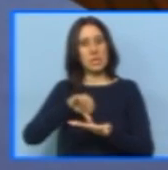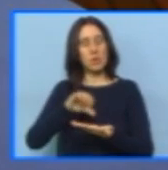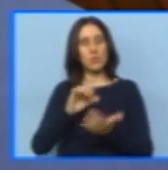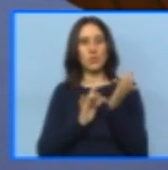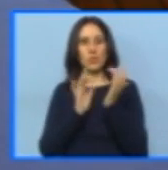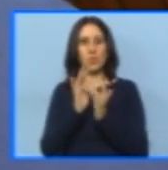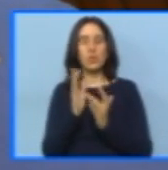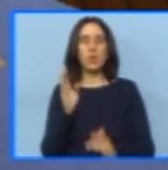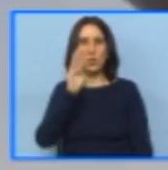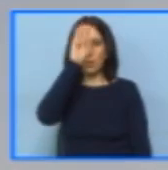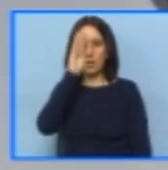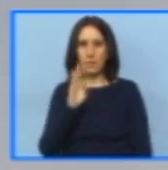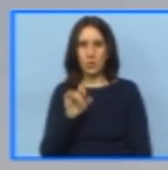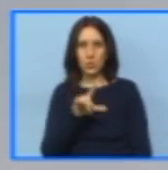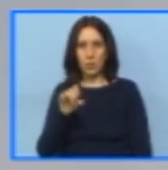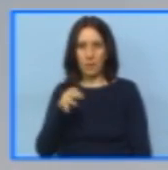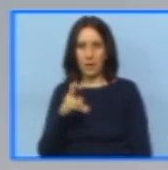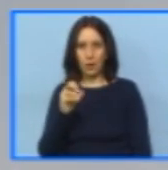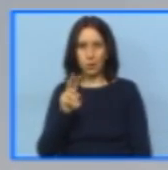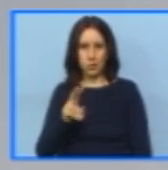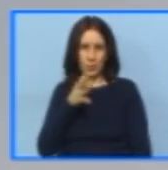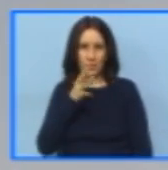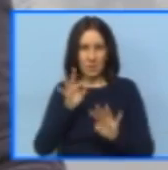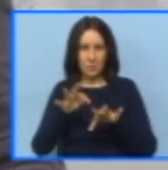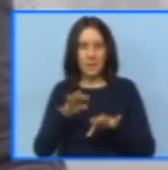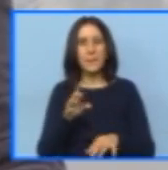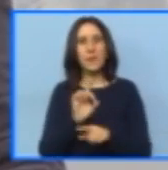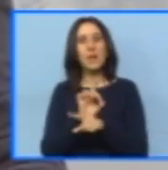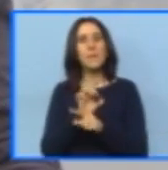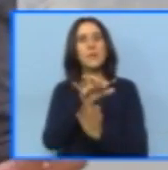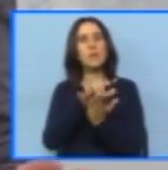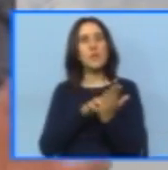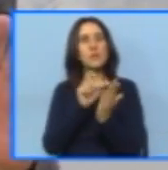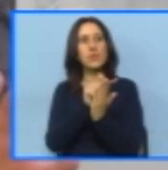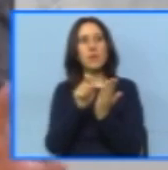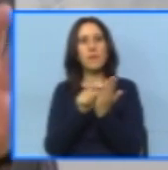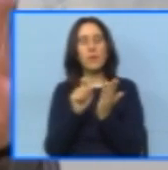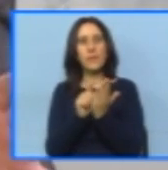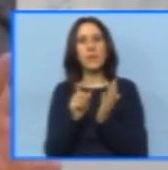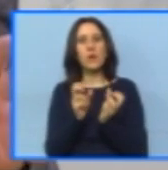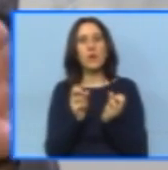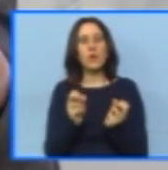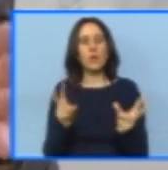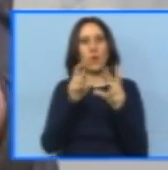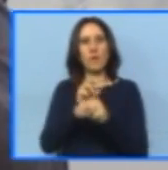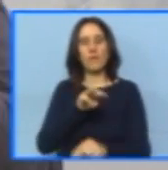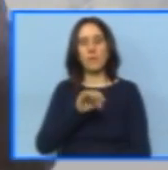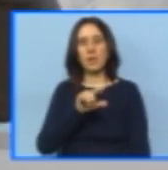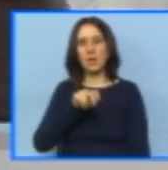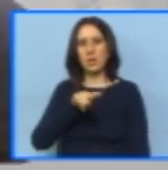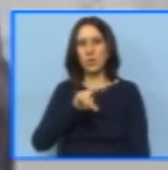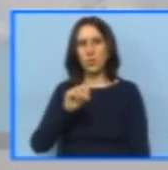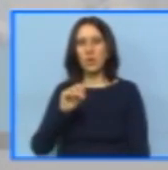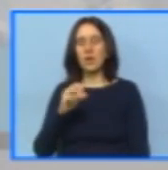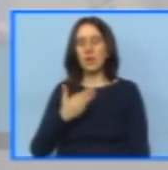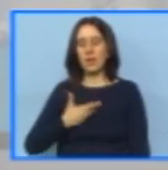João Paulo II, eu termino, já o Papa João Paulo II, naquele texto que escreveu Novo Millennium in Eunte, no ano 2000, no início